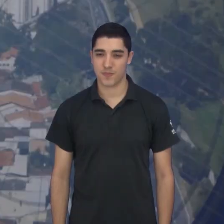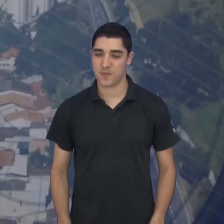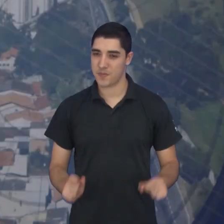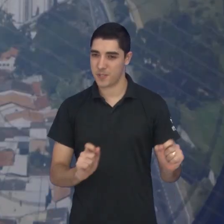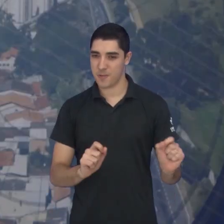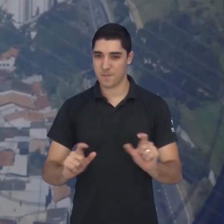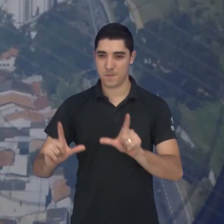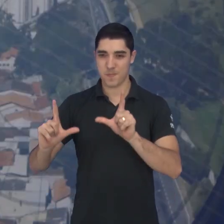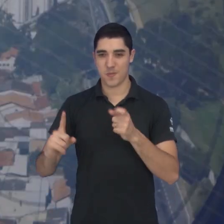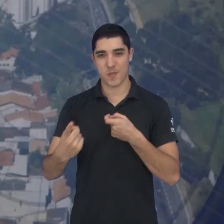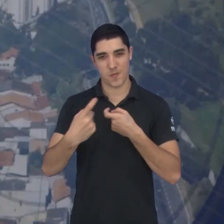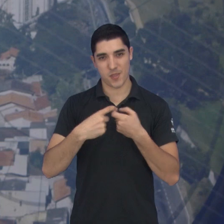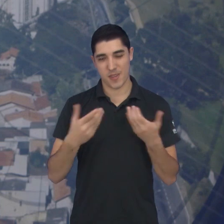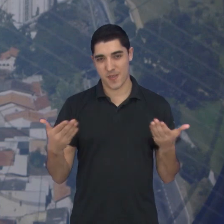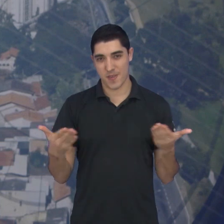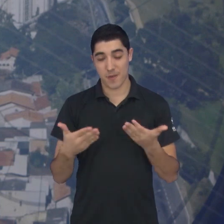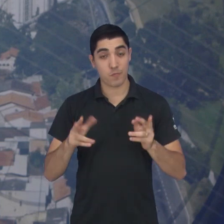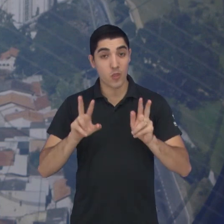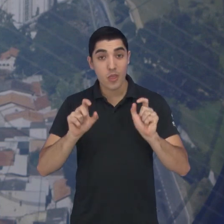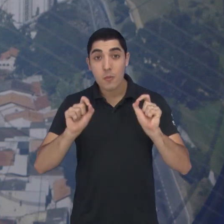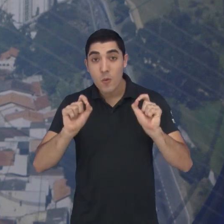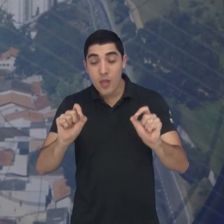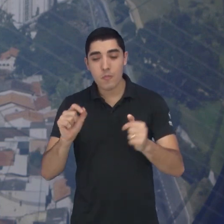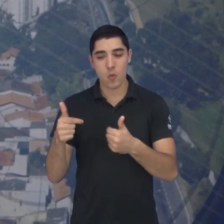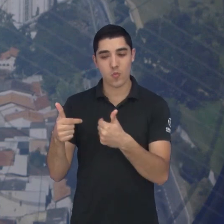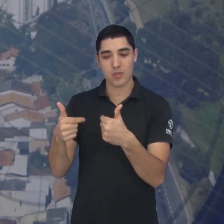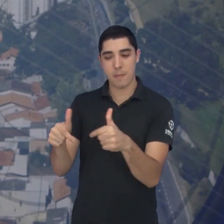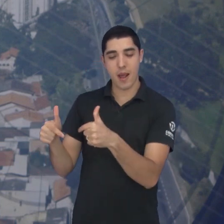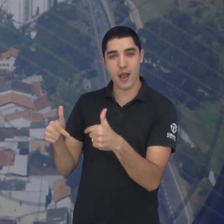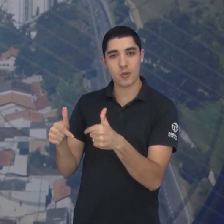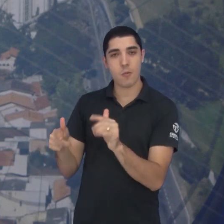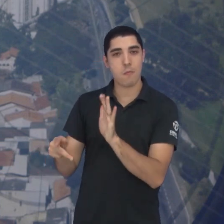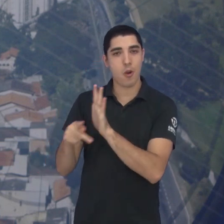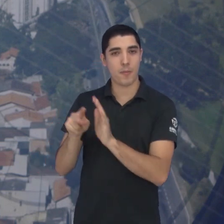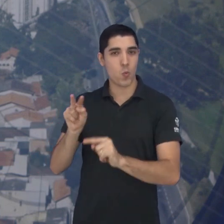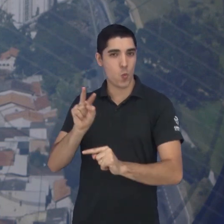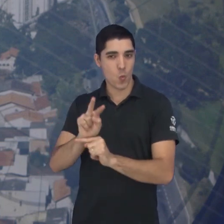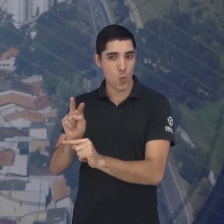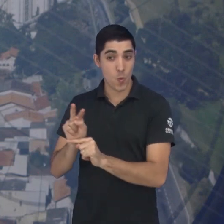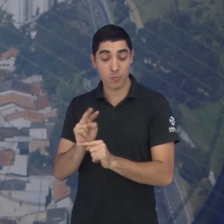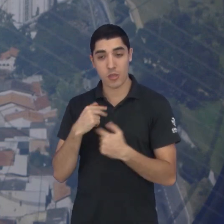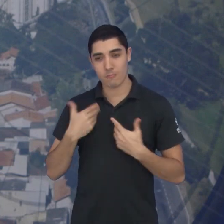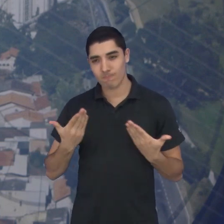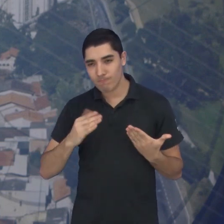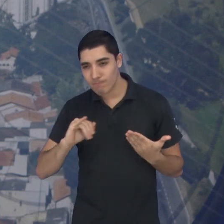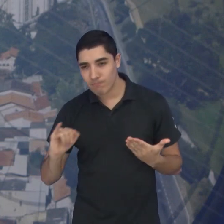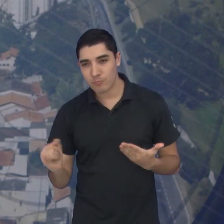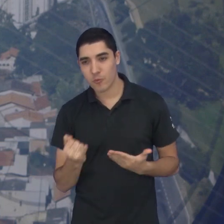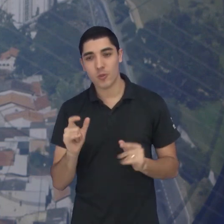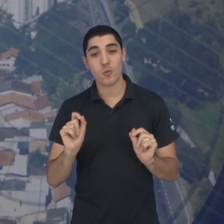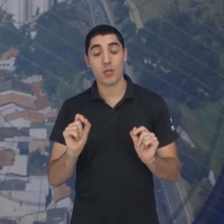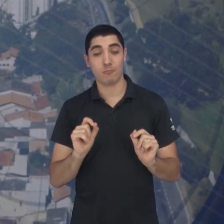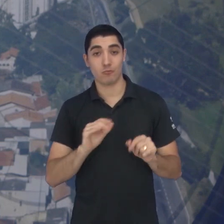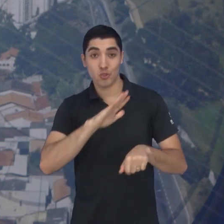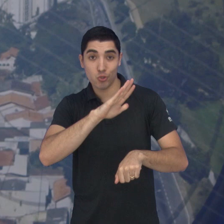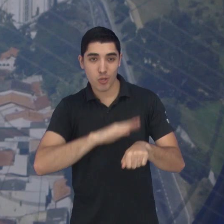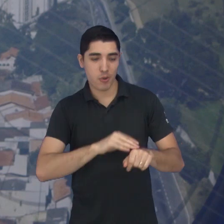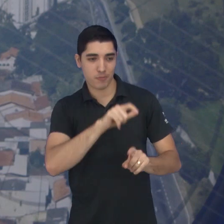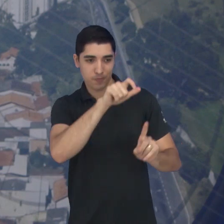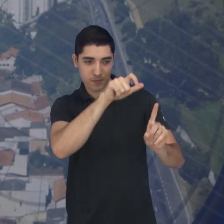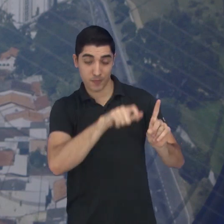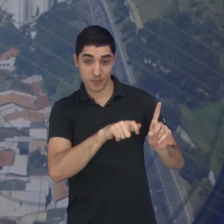Estamos de volta com Diálogos, hoje falando sobre trabalho do cuidado. E eu já quero aproveitar e chamar a repórter